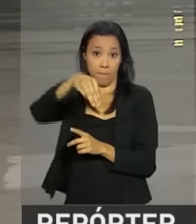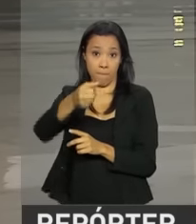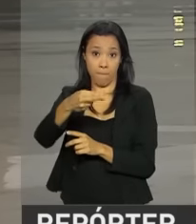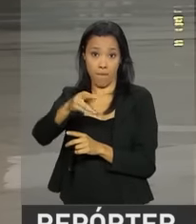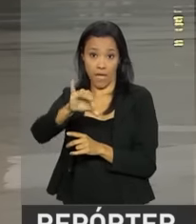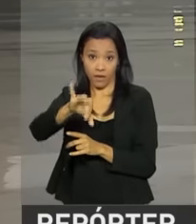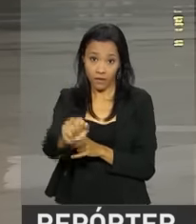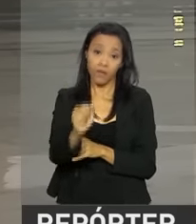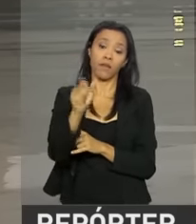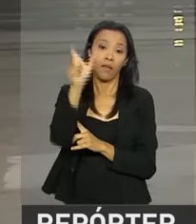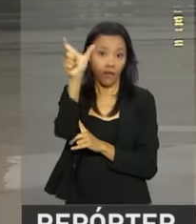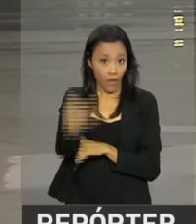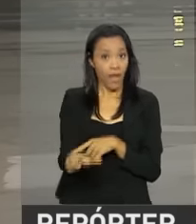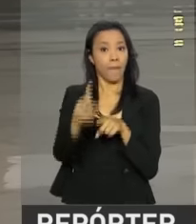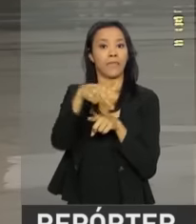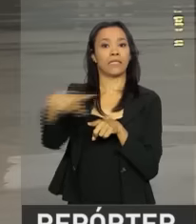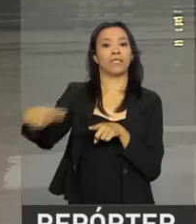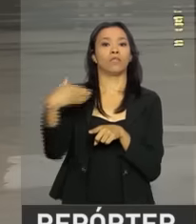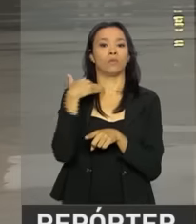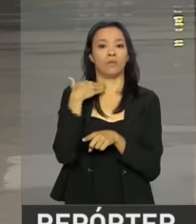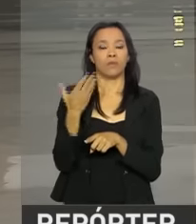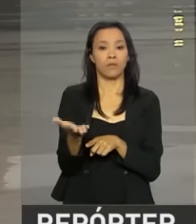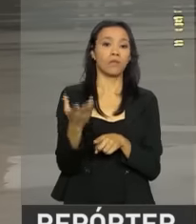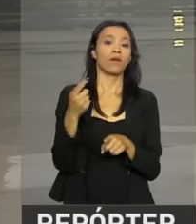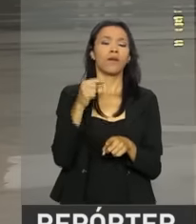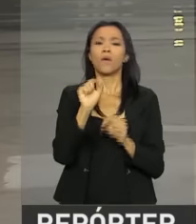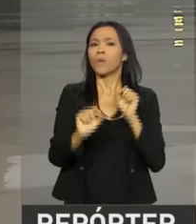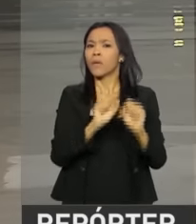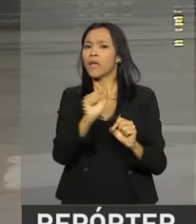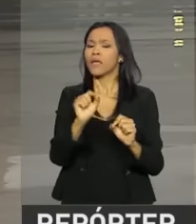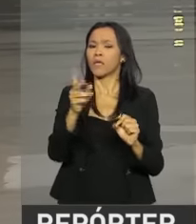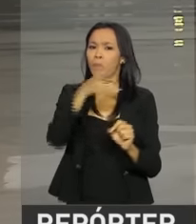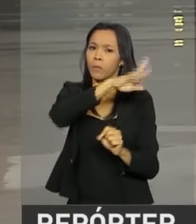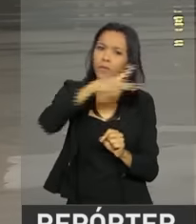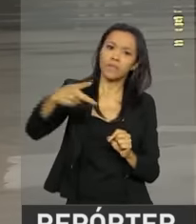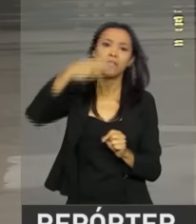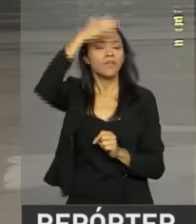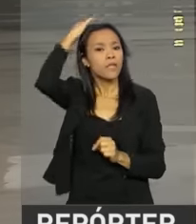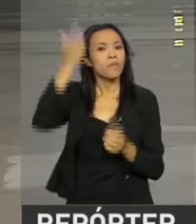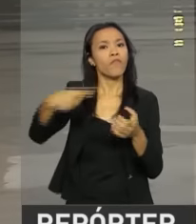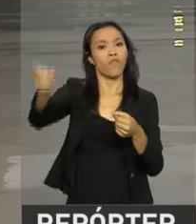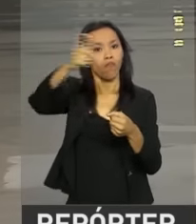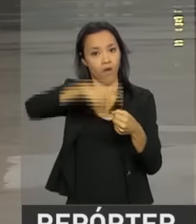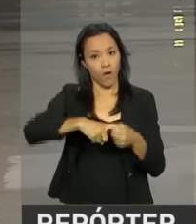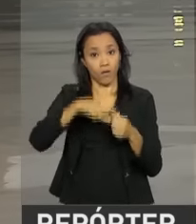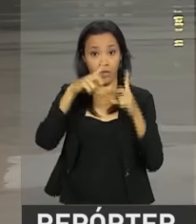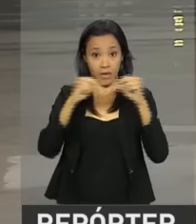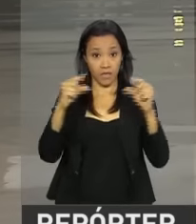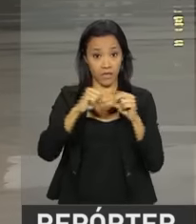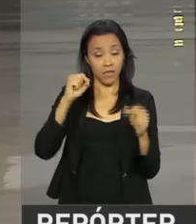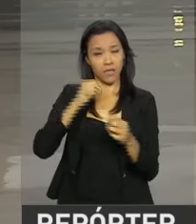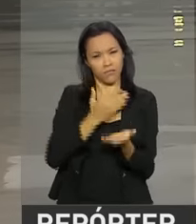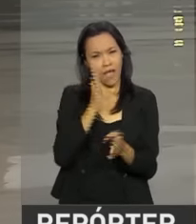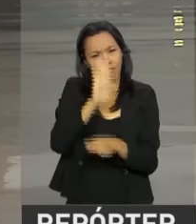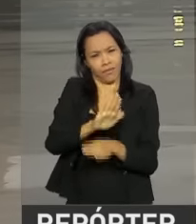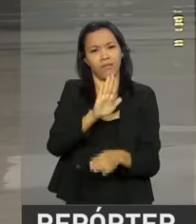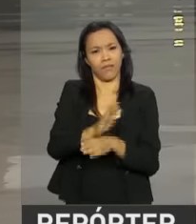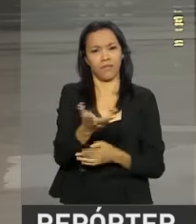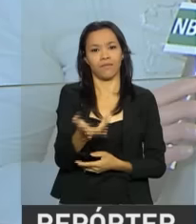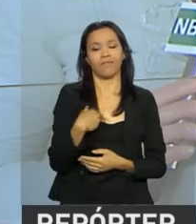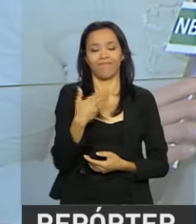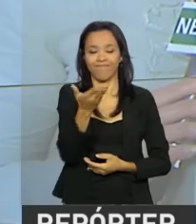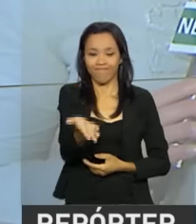Marques, a presidente do BNDES. A previsão é que o presidente Michel Temer retorne a Brasília no início da tarde. É com você,